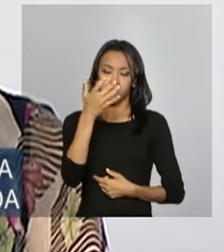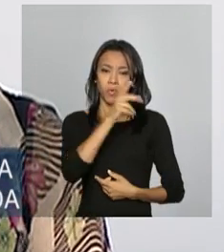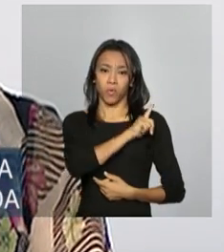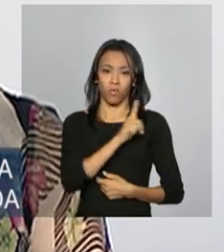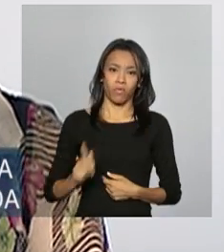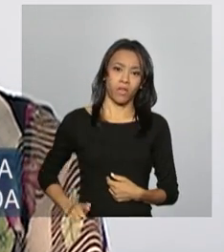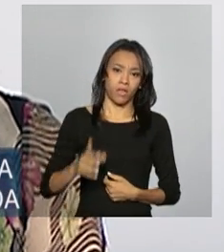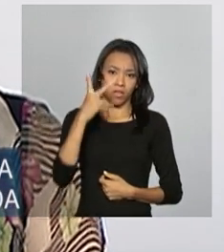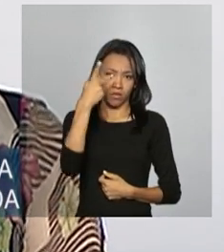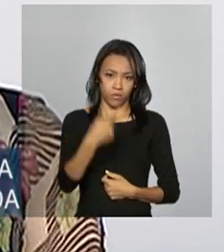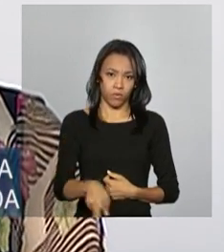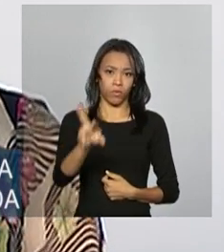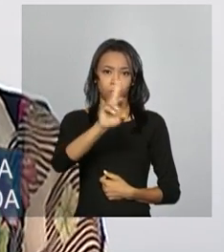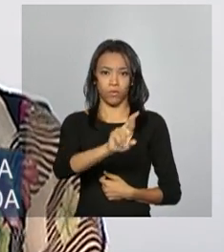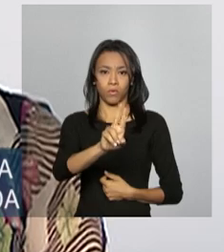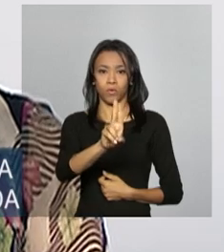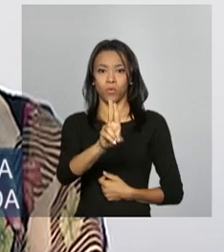governador Rui Costa.